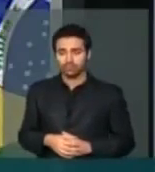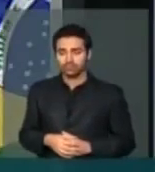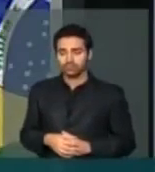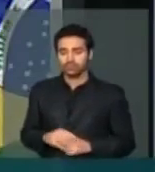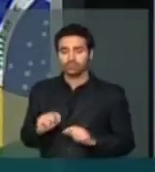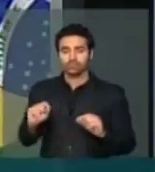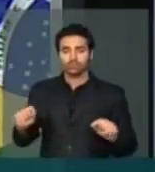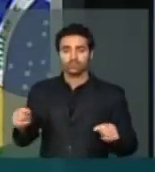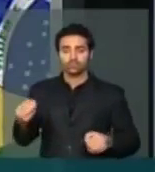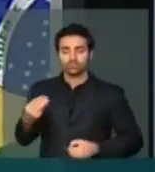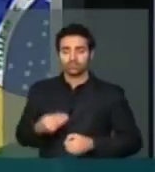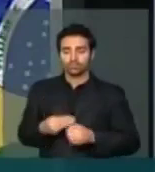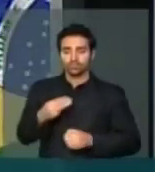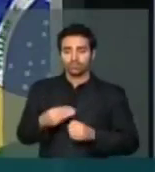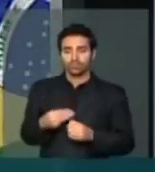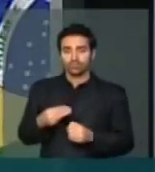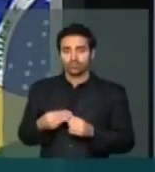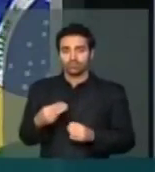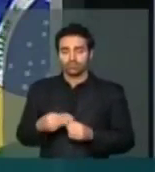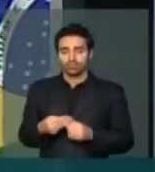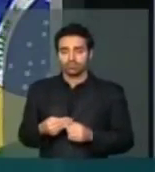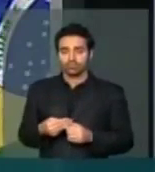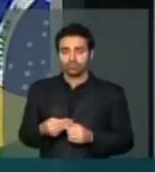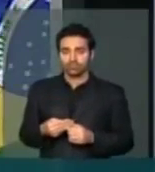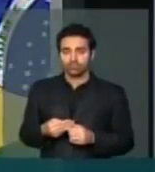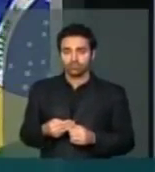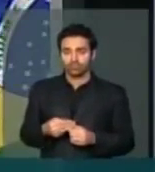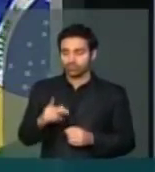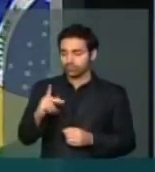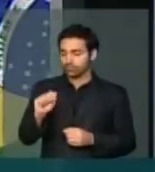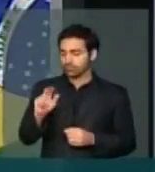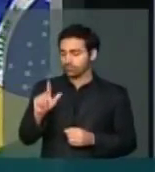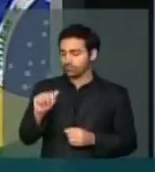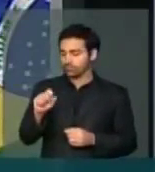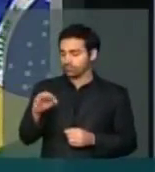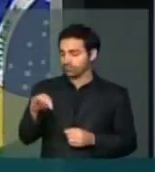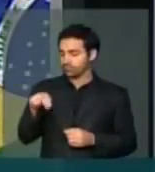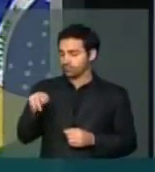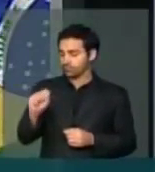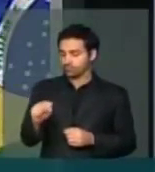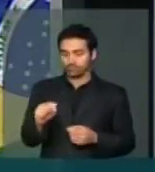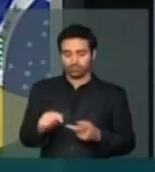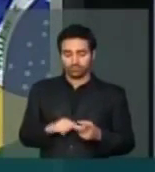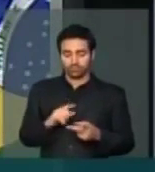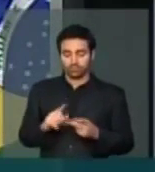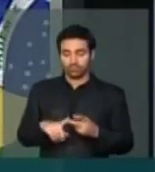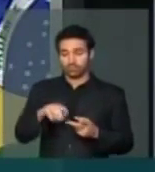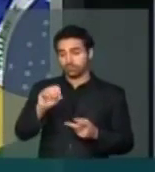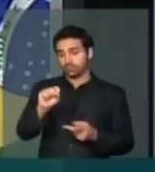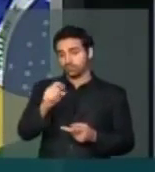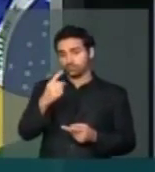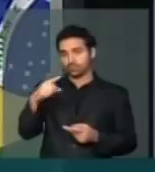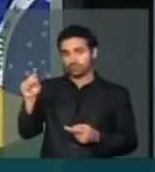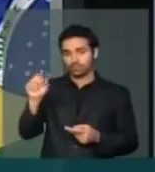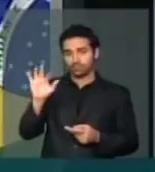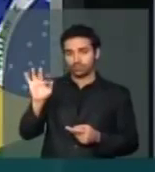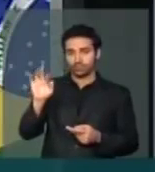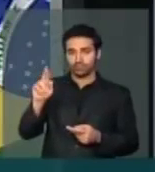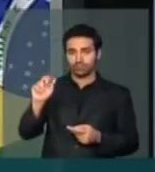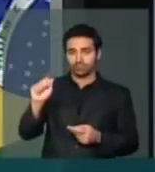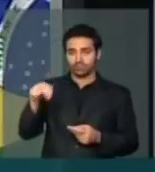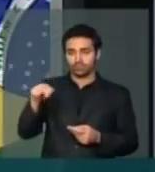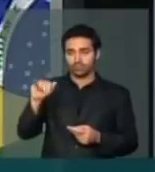aos municípios de Paulistana e São Francisco de Assis.